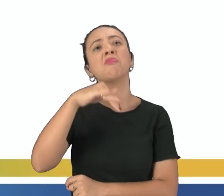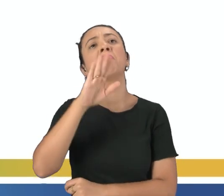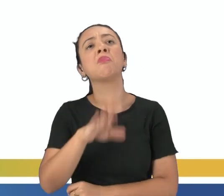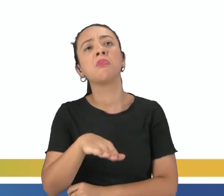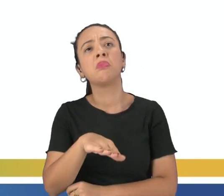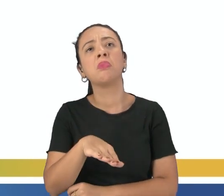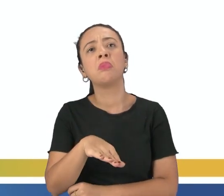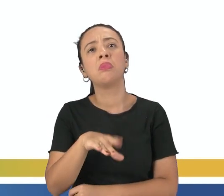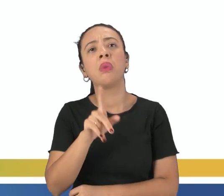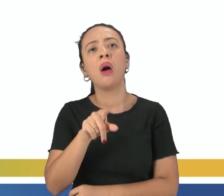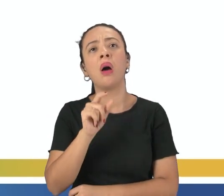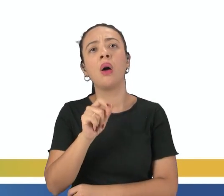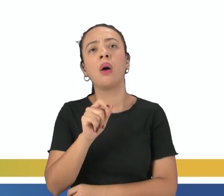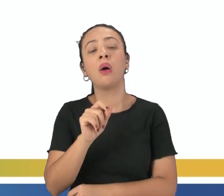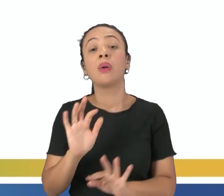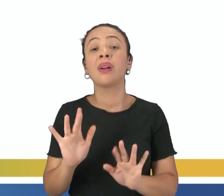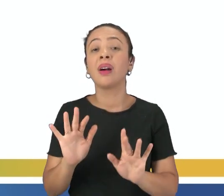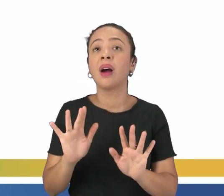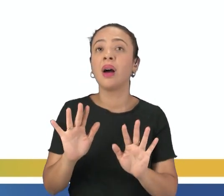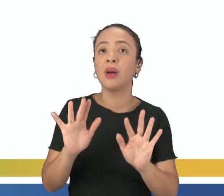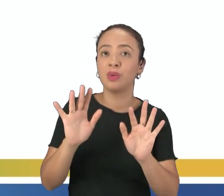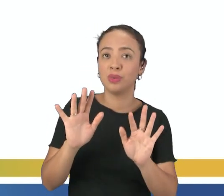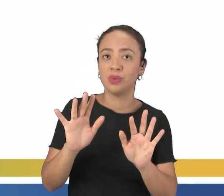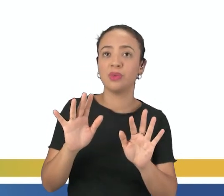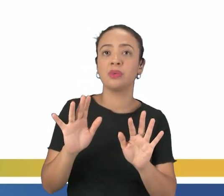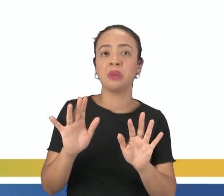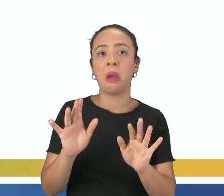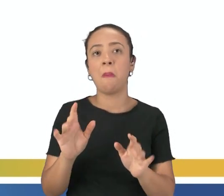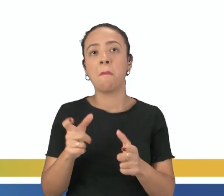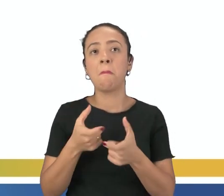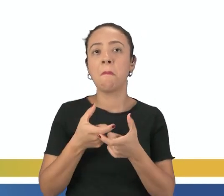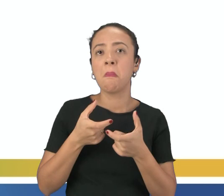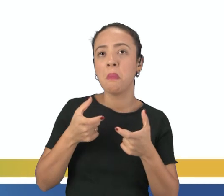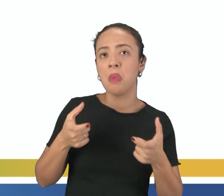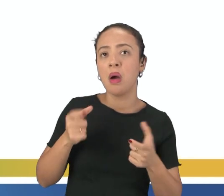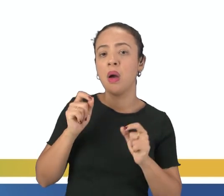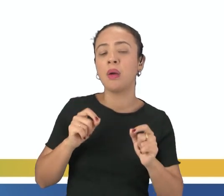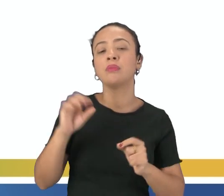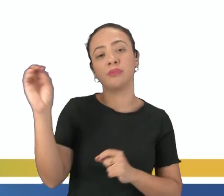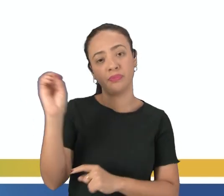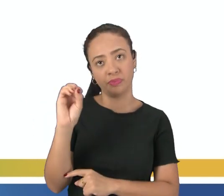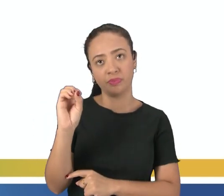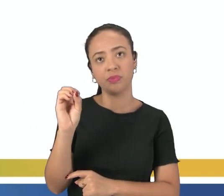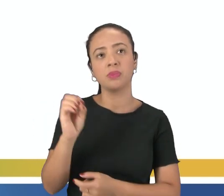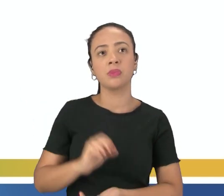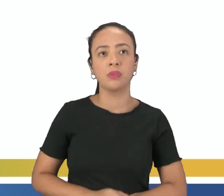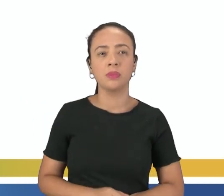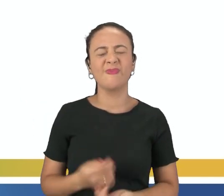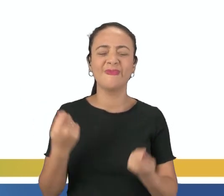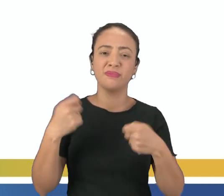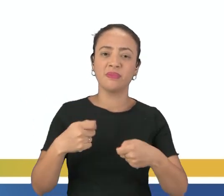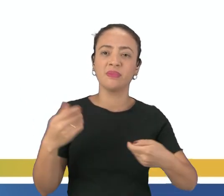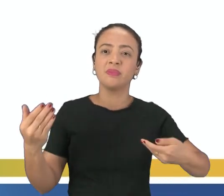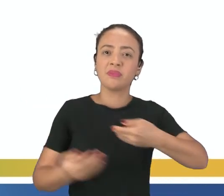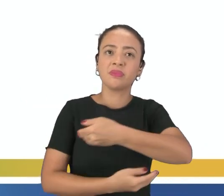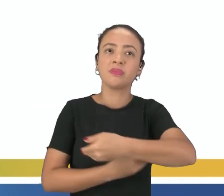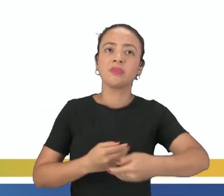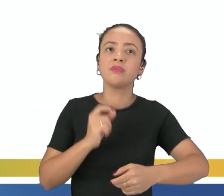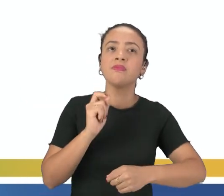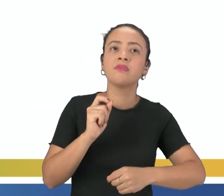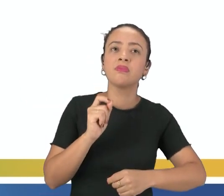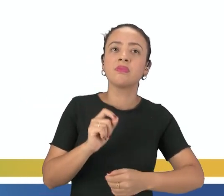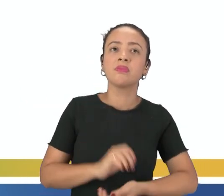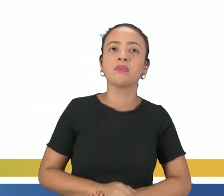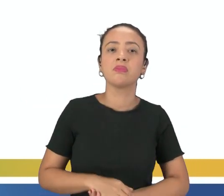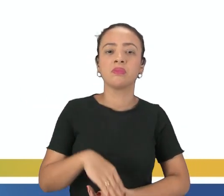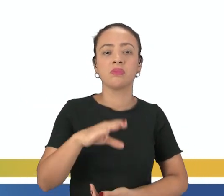é o material gasoso, em geral, o oxigênio, que pode reagir com um